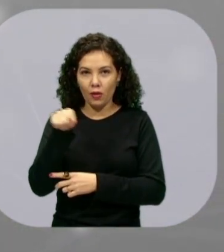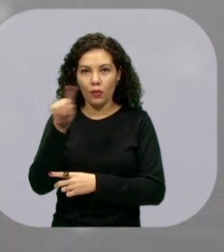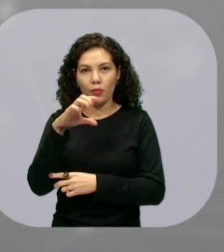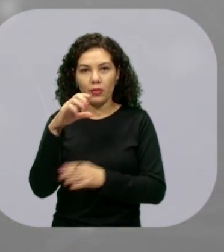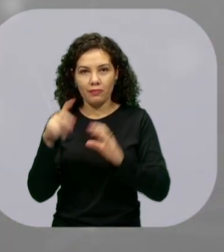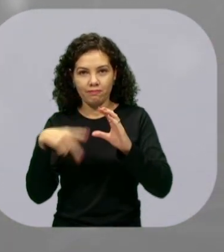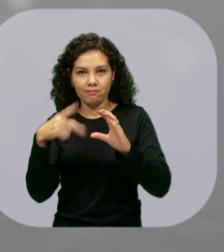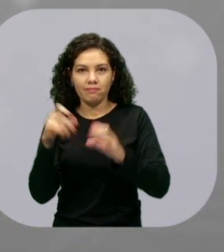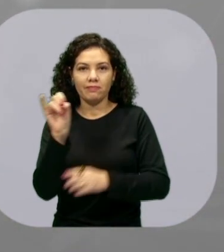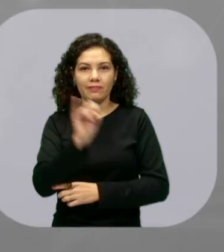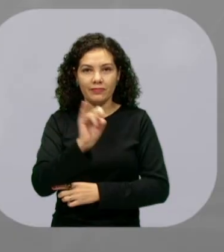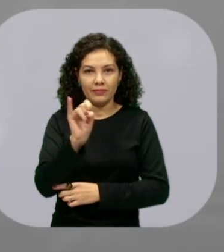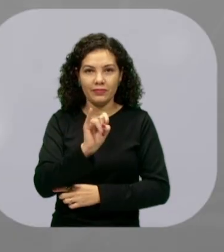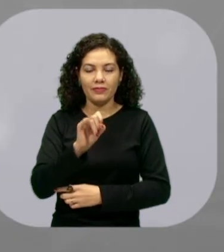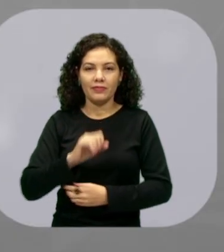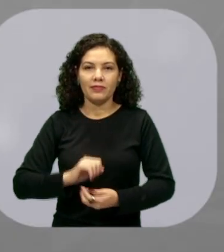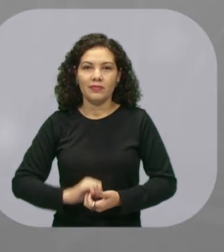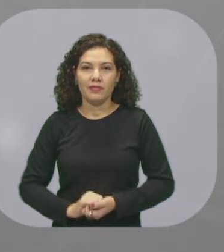@Câmara Itajaí.